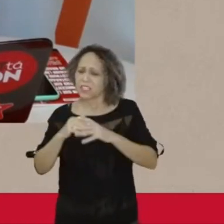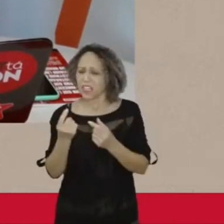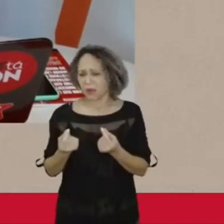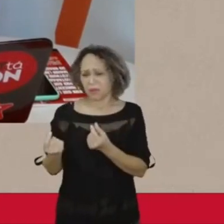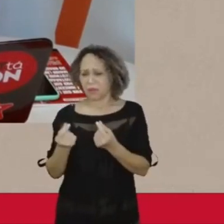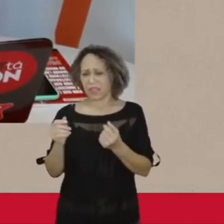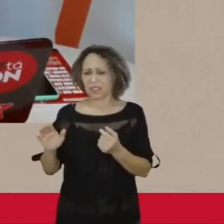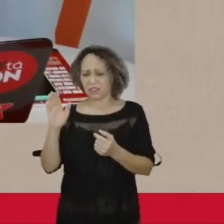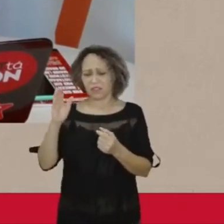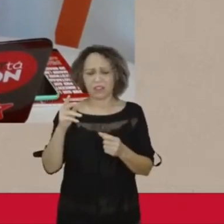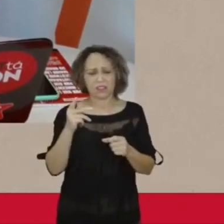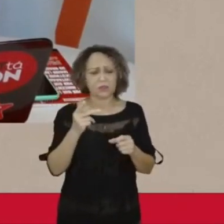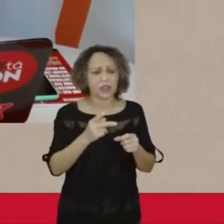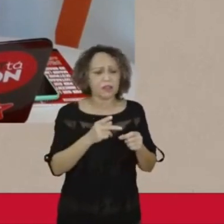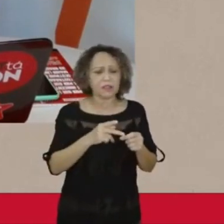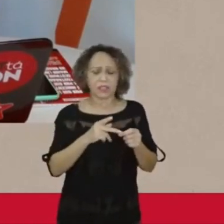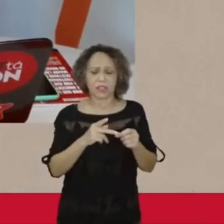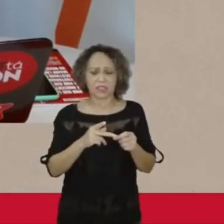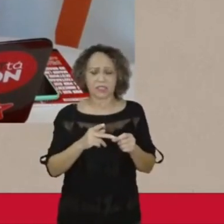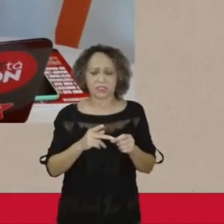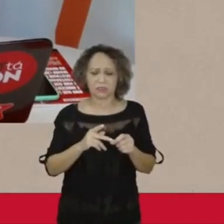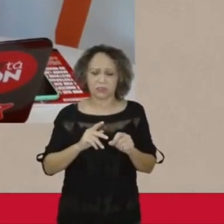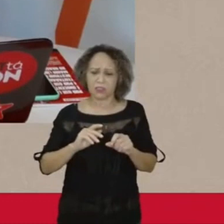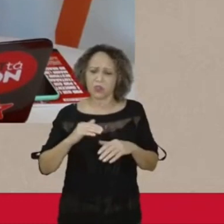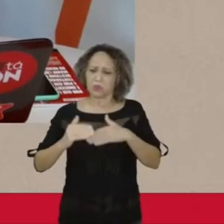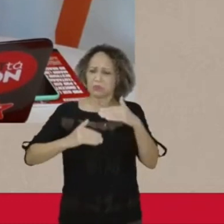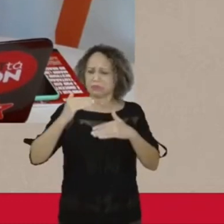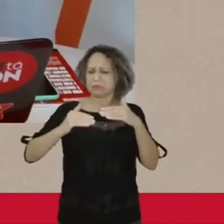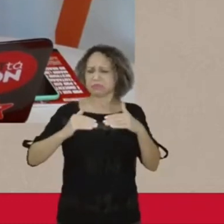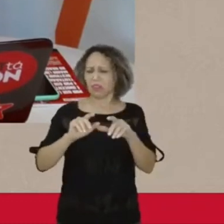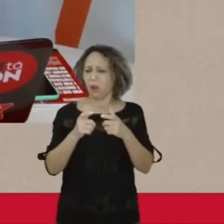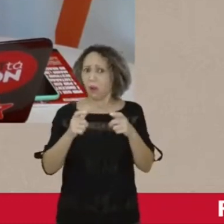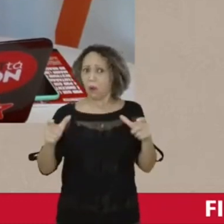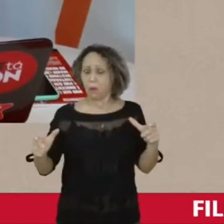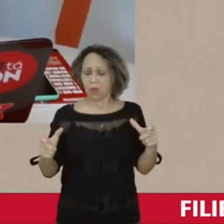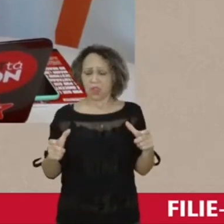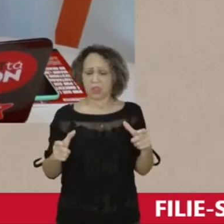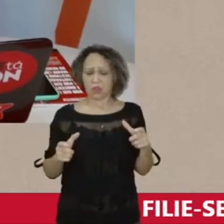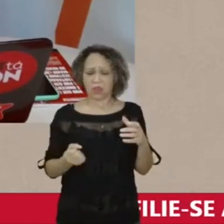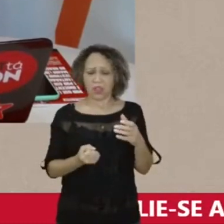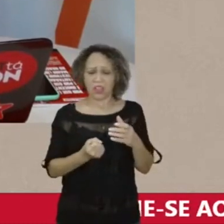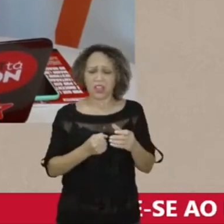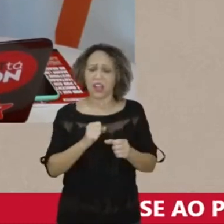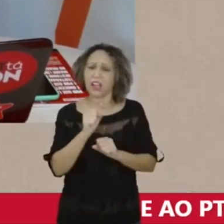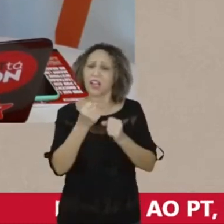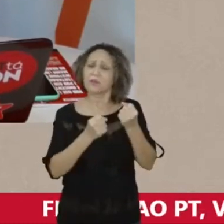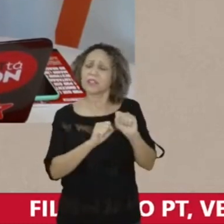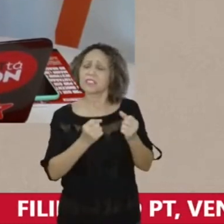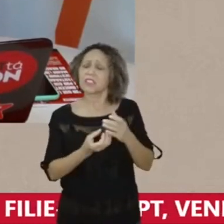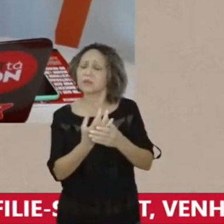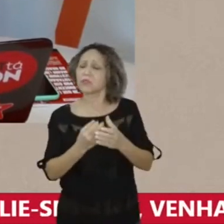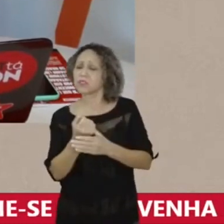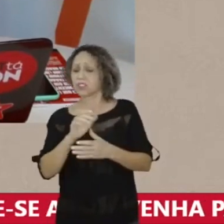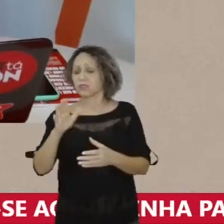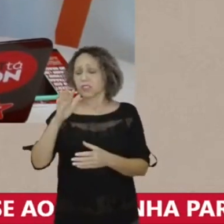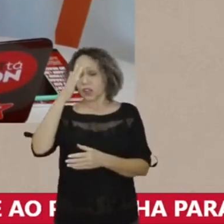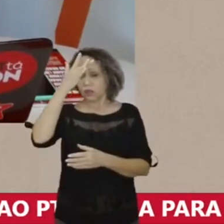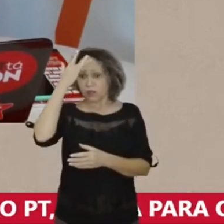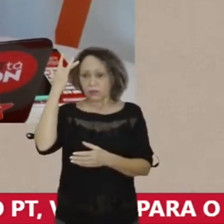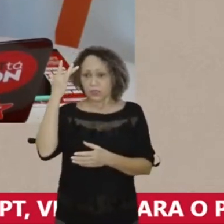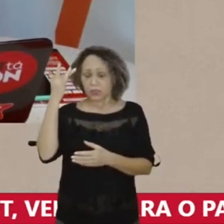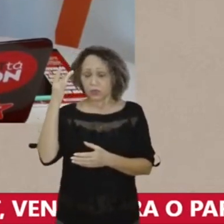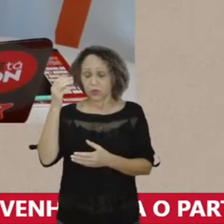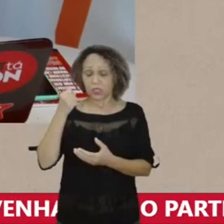sua utilização, né, da sua capacidade produtiva, ela ficou com capacidade ociosa, abrindo espaço no mercado para esses importadores, que só